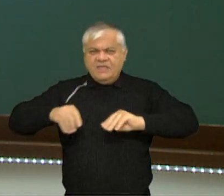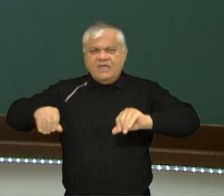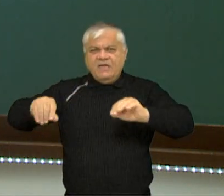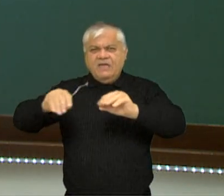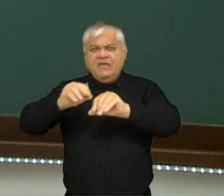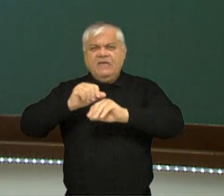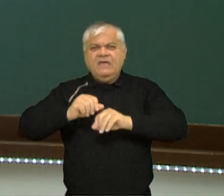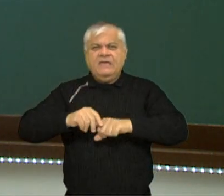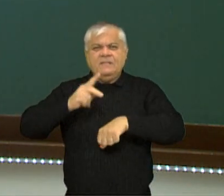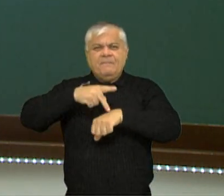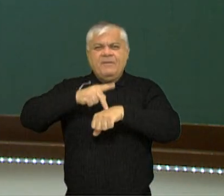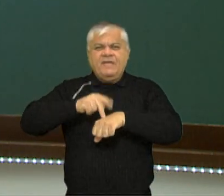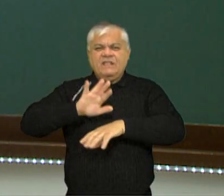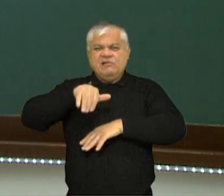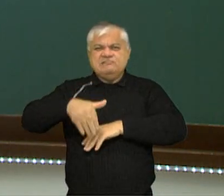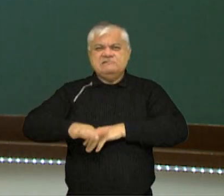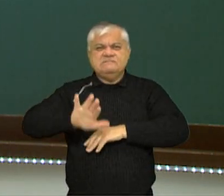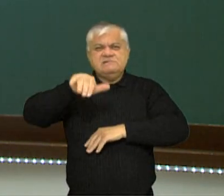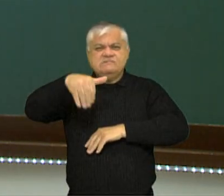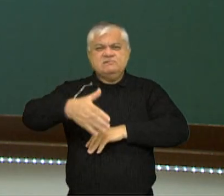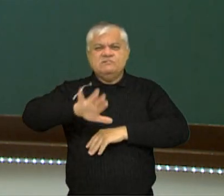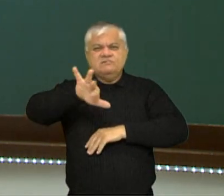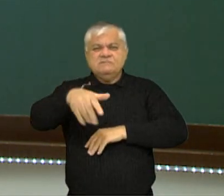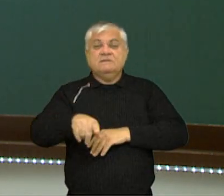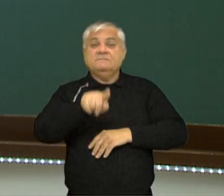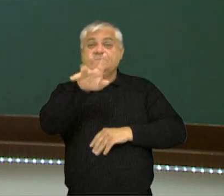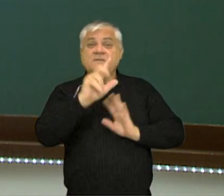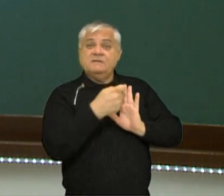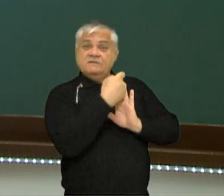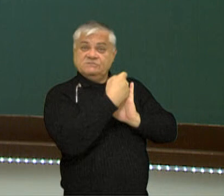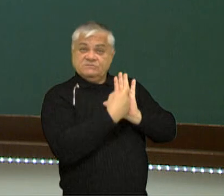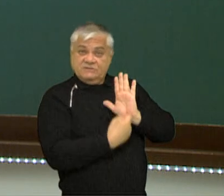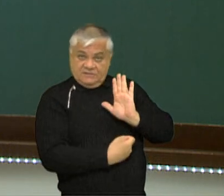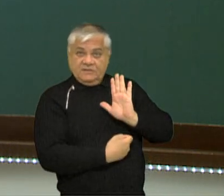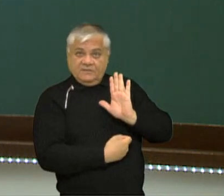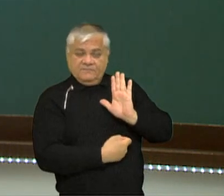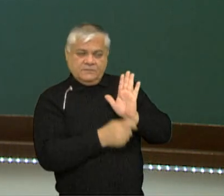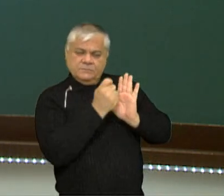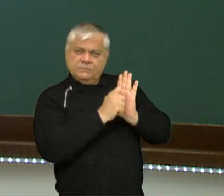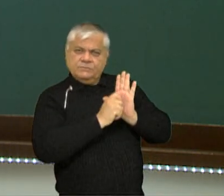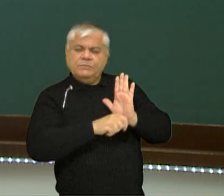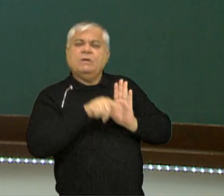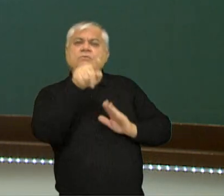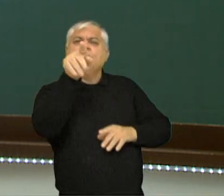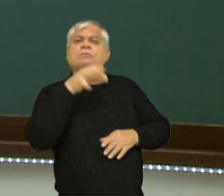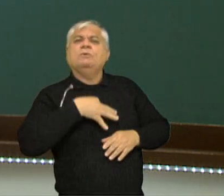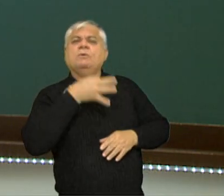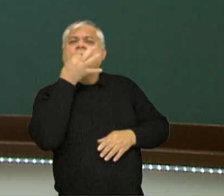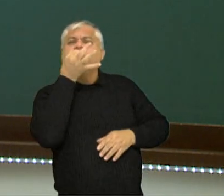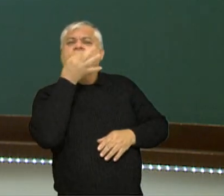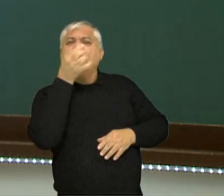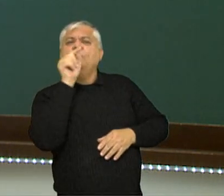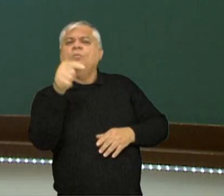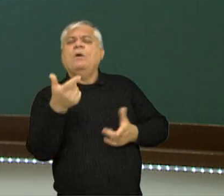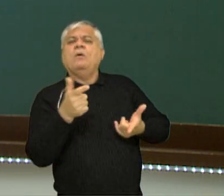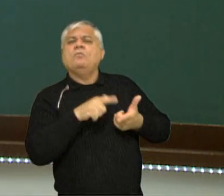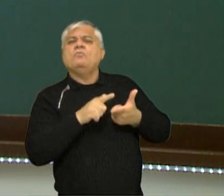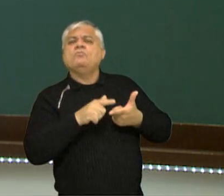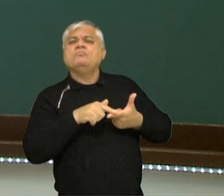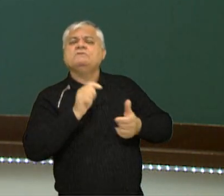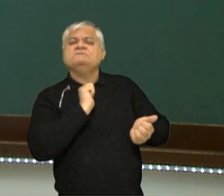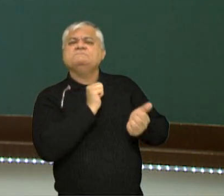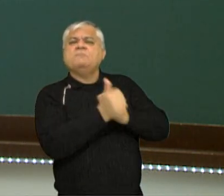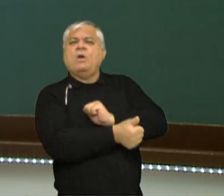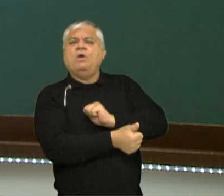terra, pedregulhos e trilhas. Escreva no seu caderno aí, na sua opinião, de qual